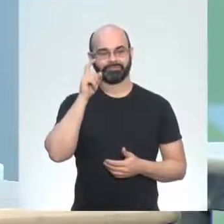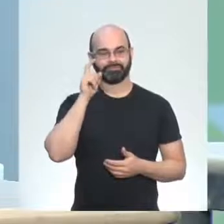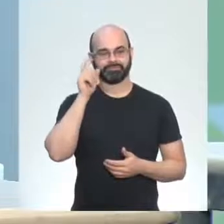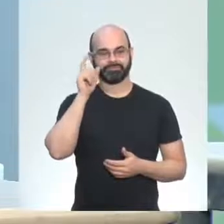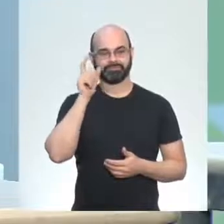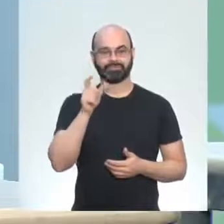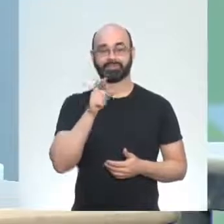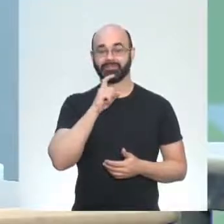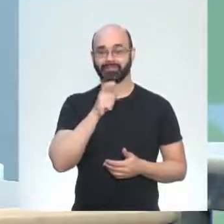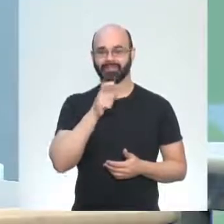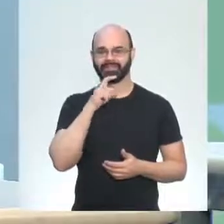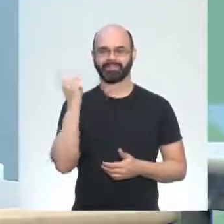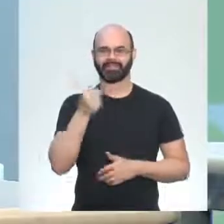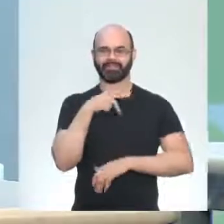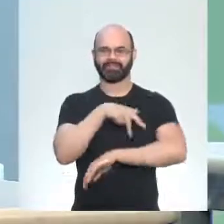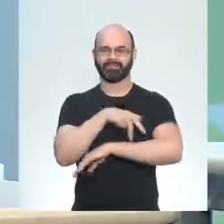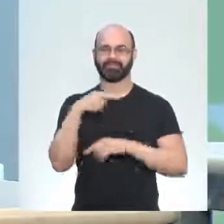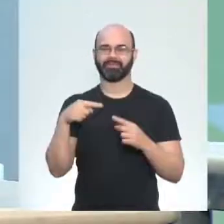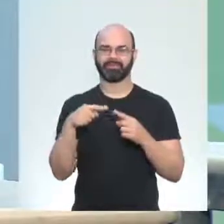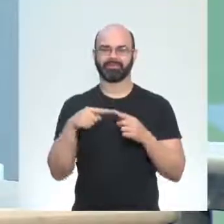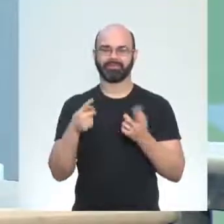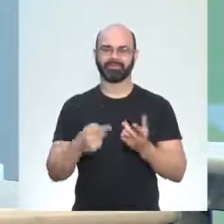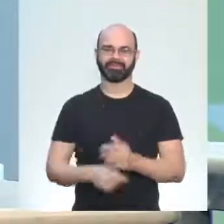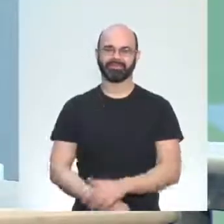tá na moda. Tomara que dê certo. Olha.